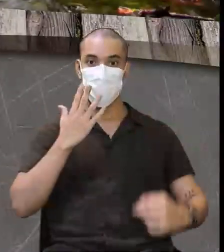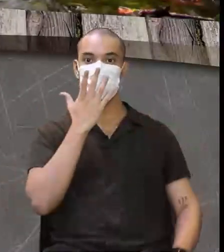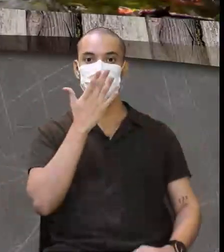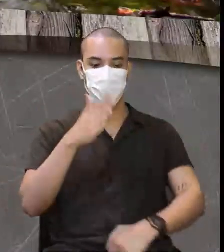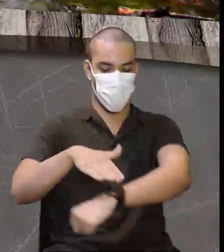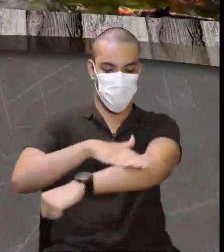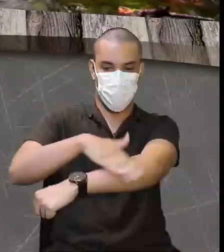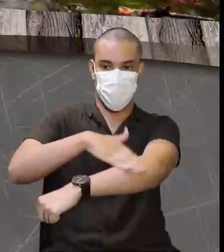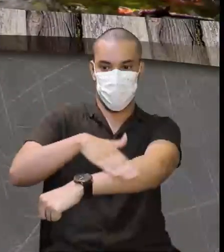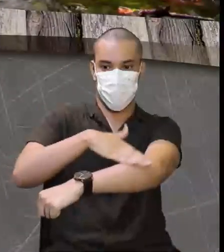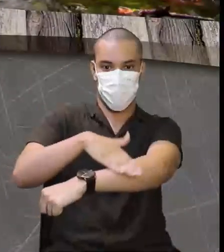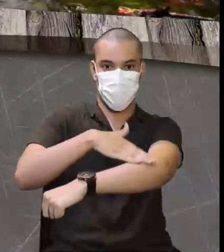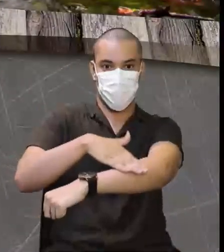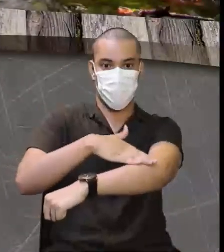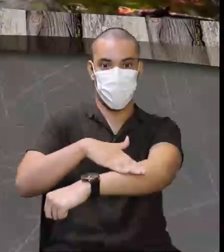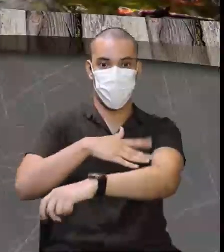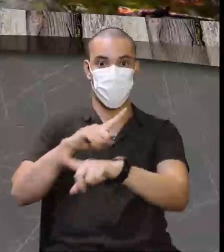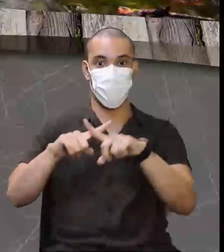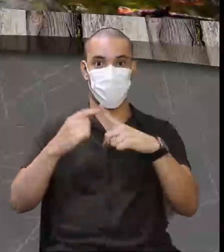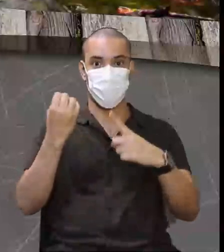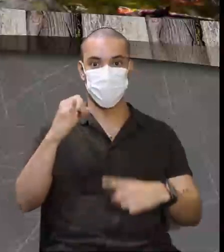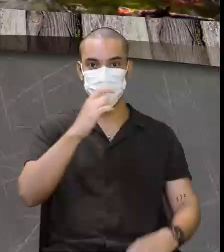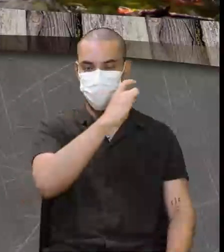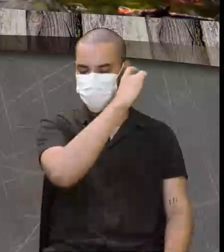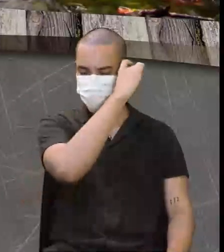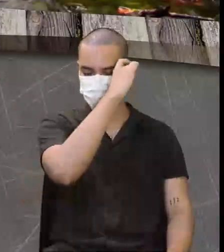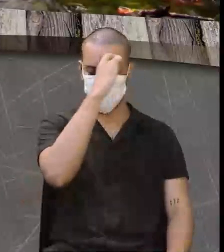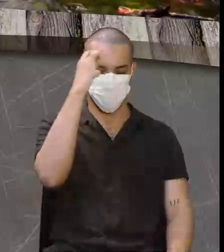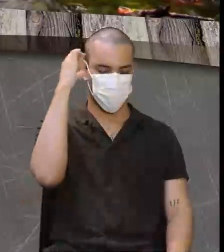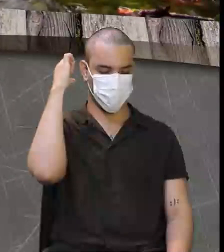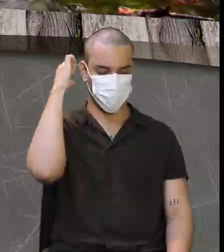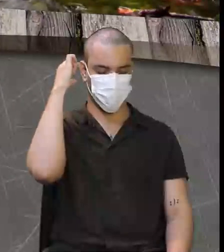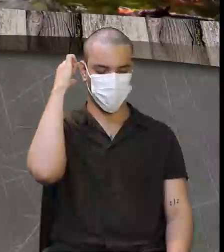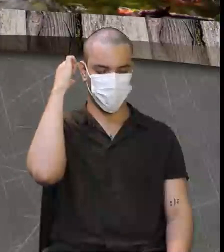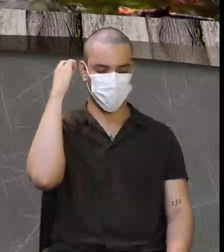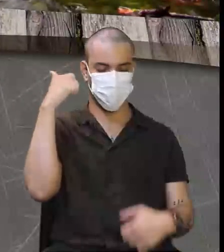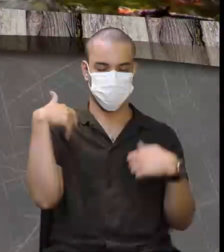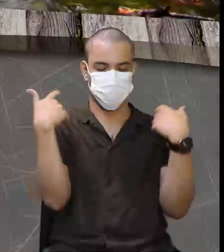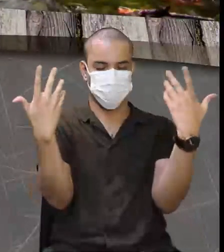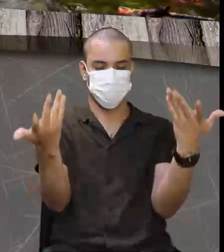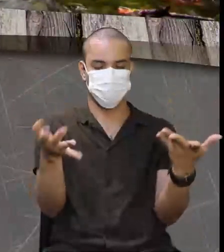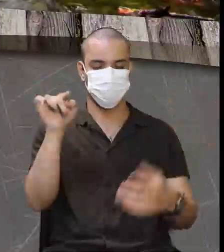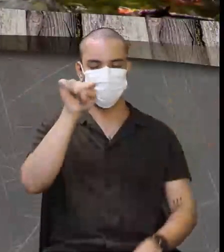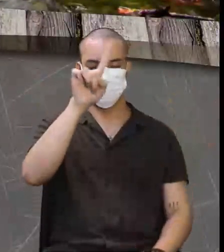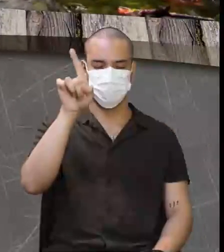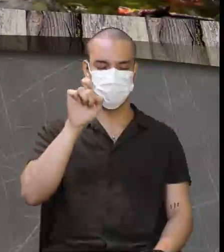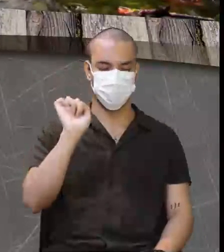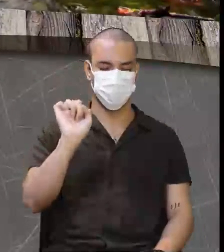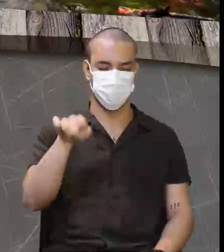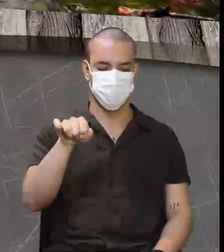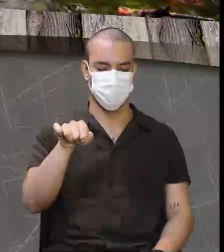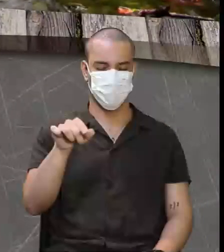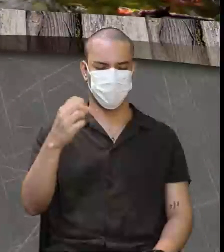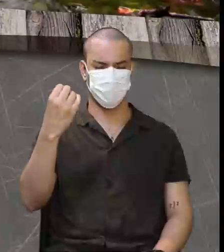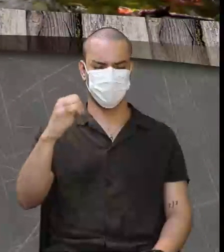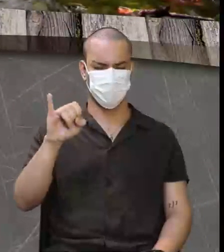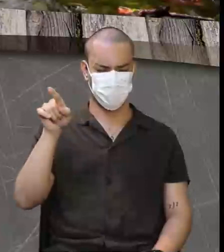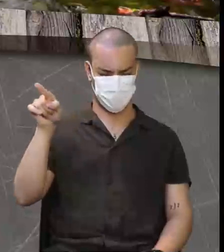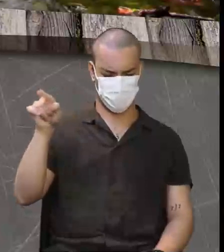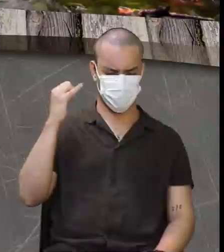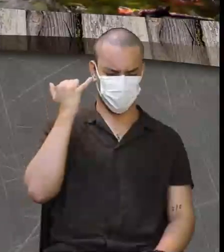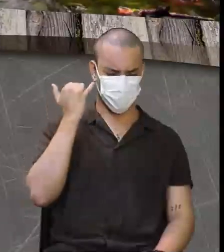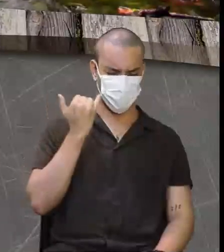de pele dele. Porém, se eu cubro os olhos, eu fico sem saber, ter certeza que se trata